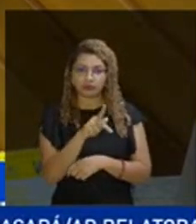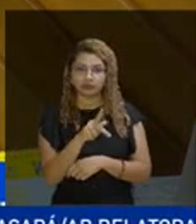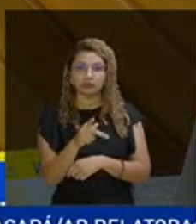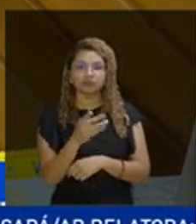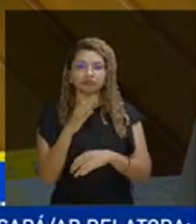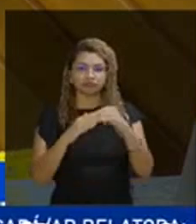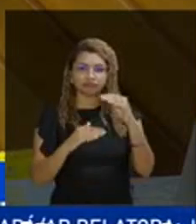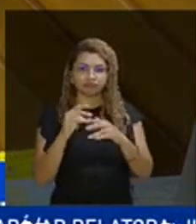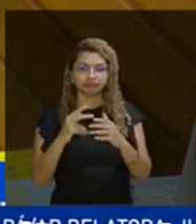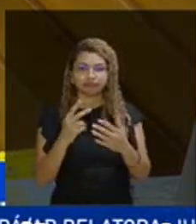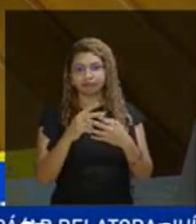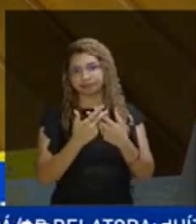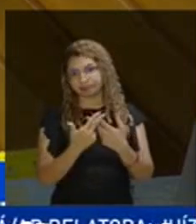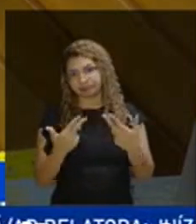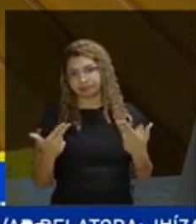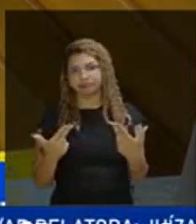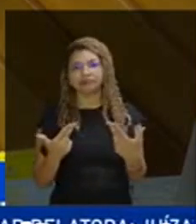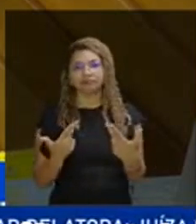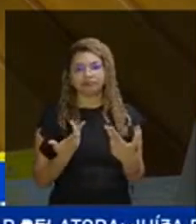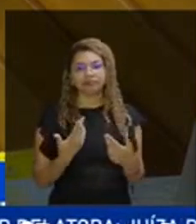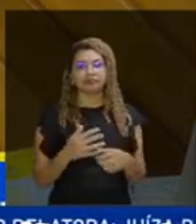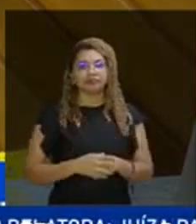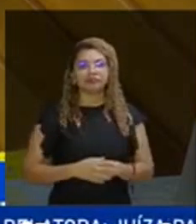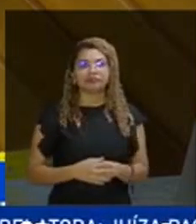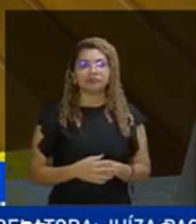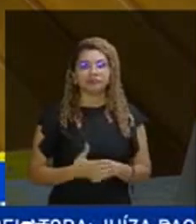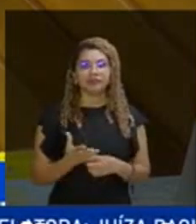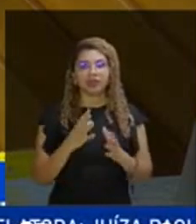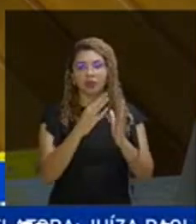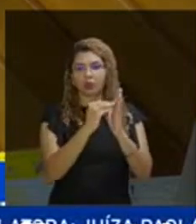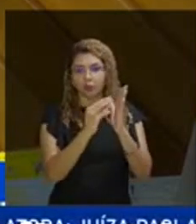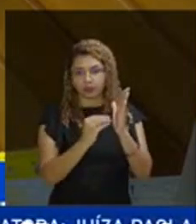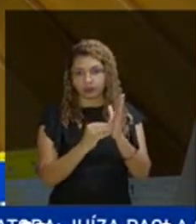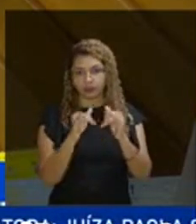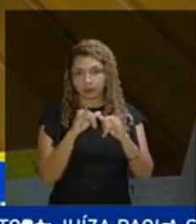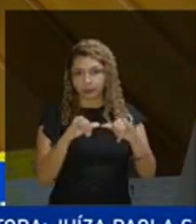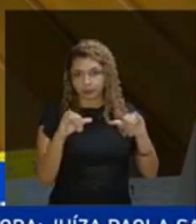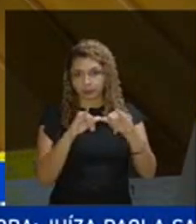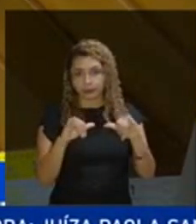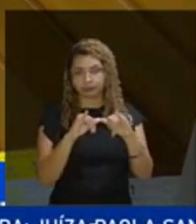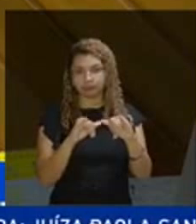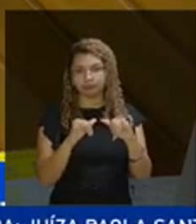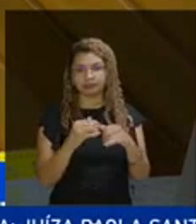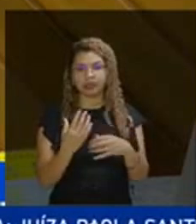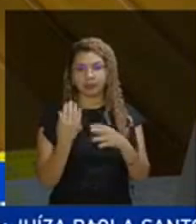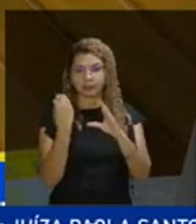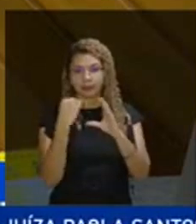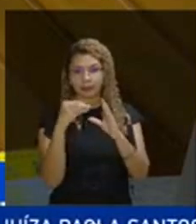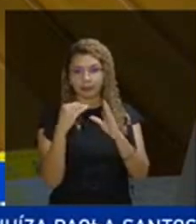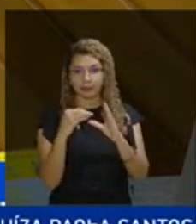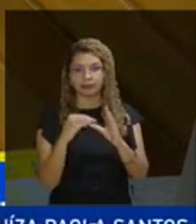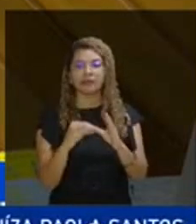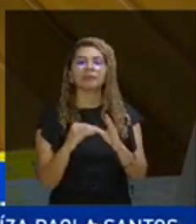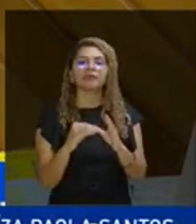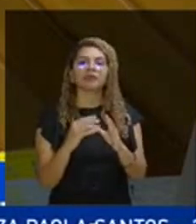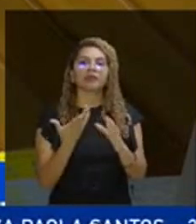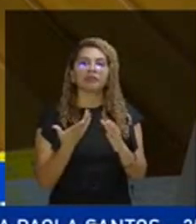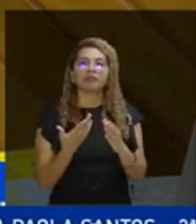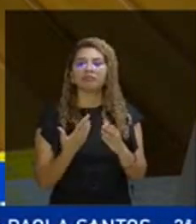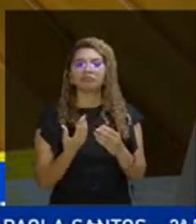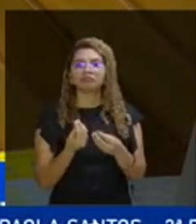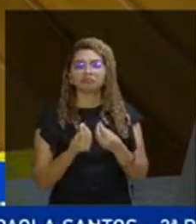eleitoral. Quanto ao conteúdo das propagandas, da detida análise da mídia acostada, não é possível vislumbrar